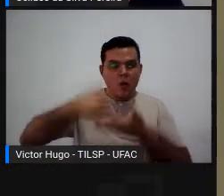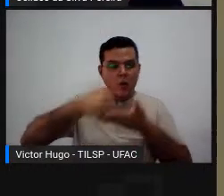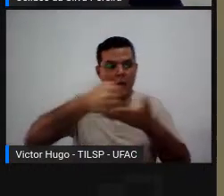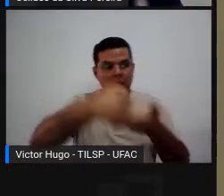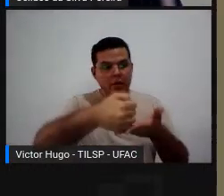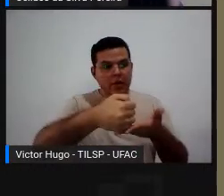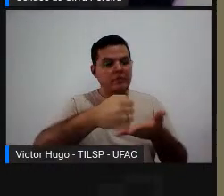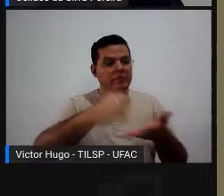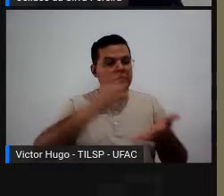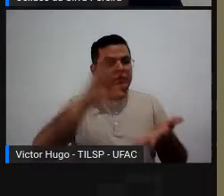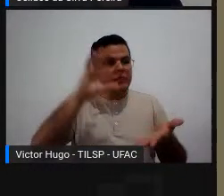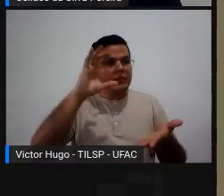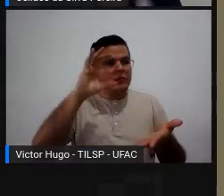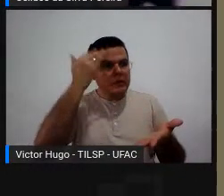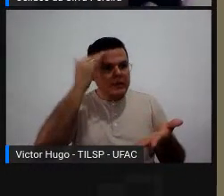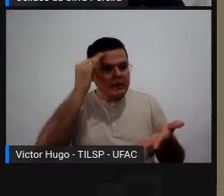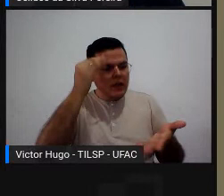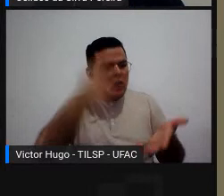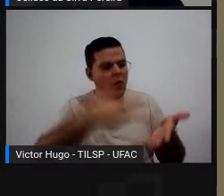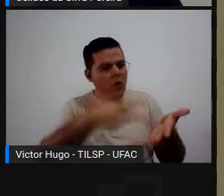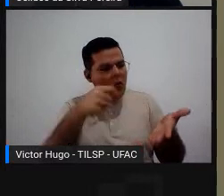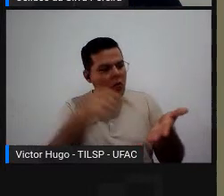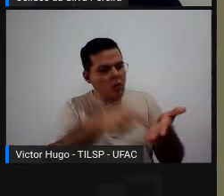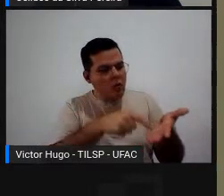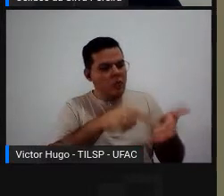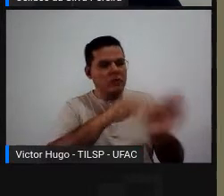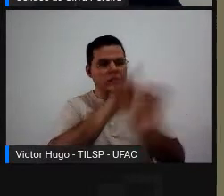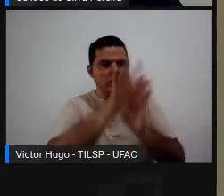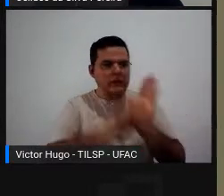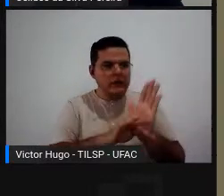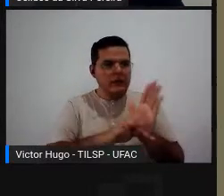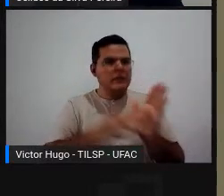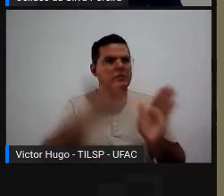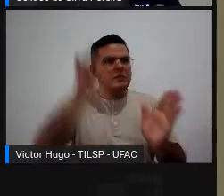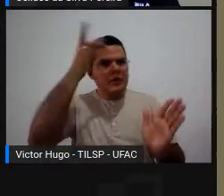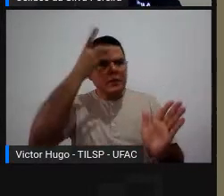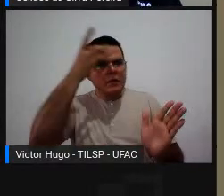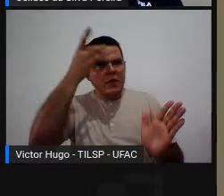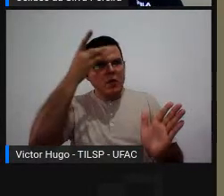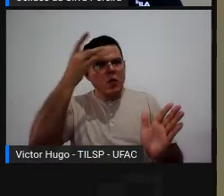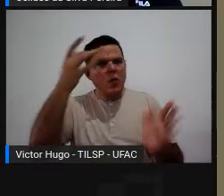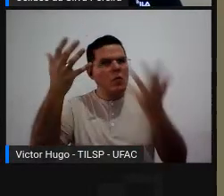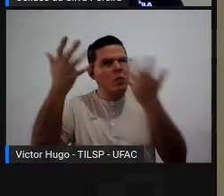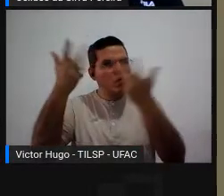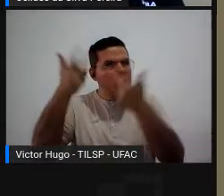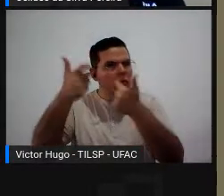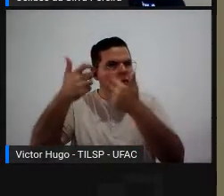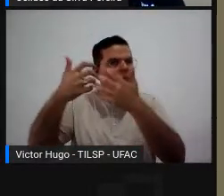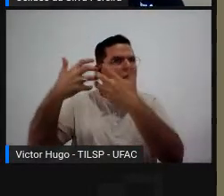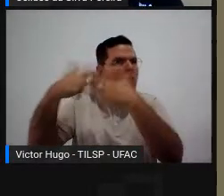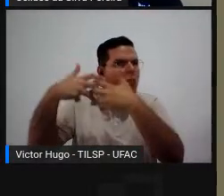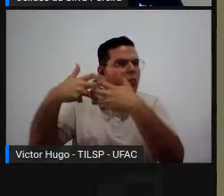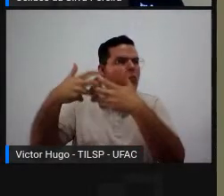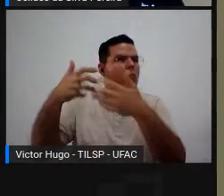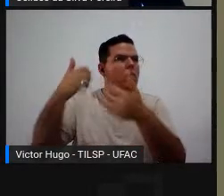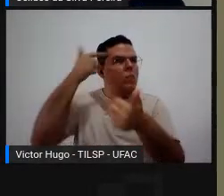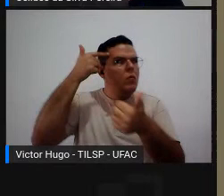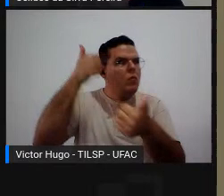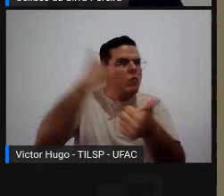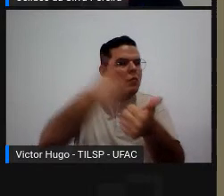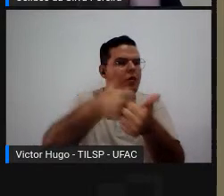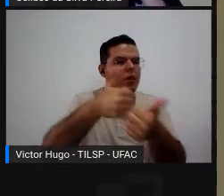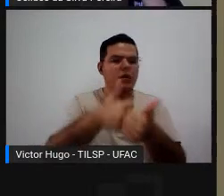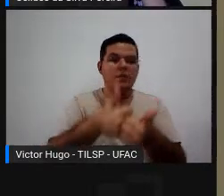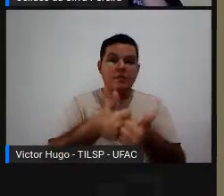em conta a memória, percepção, capacidade de pensamento de um ser que é inteligente e